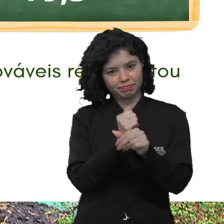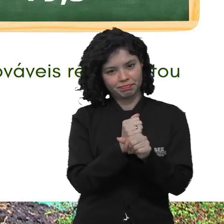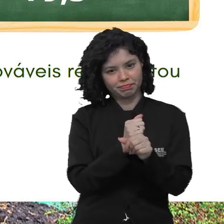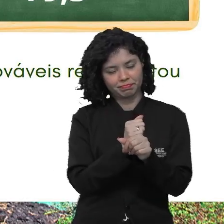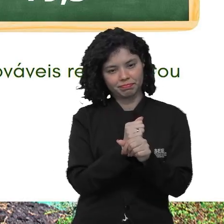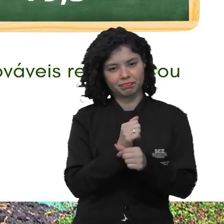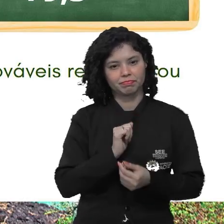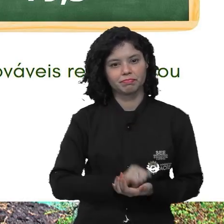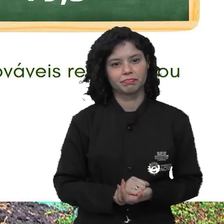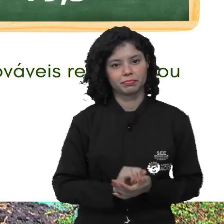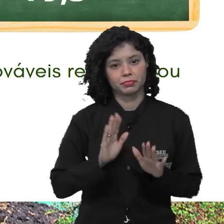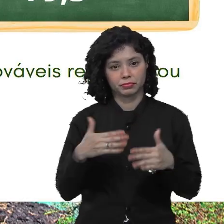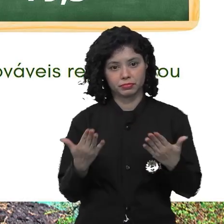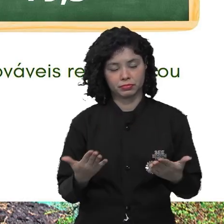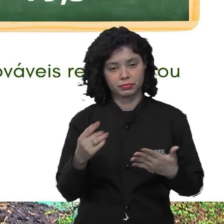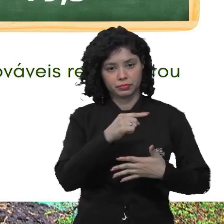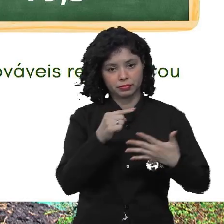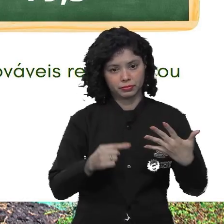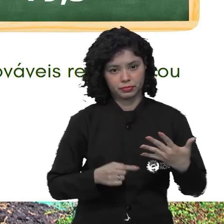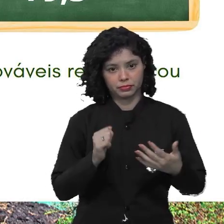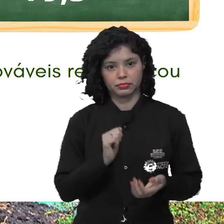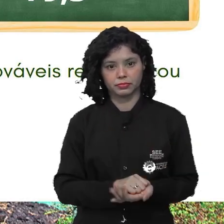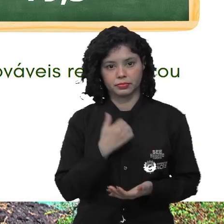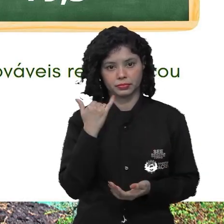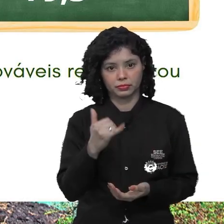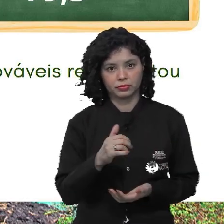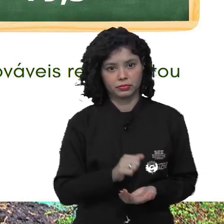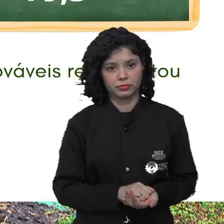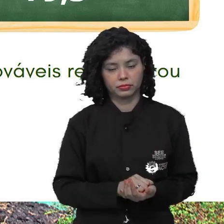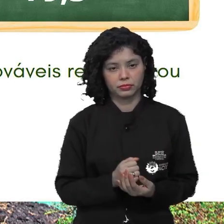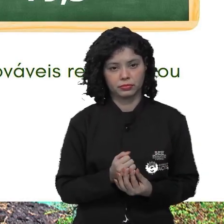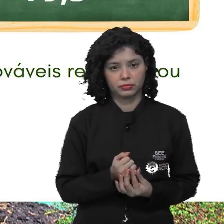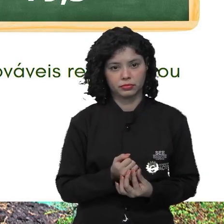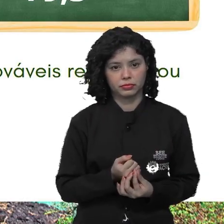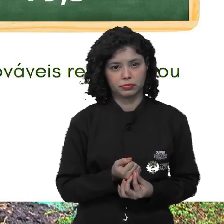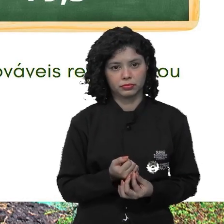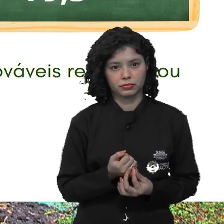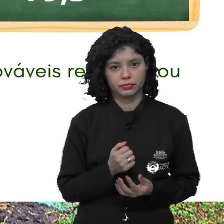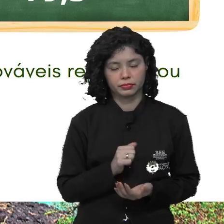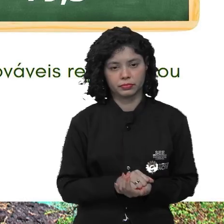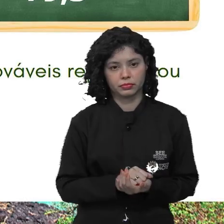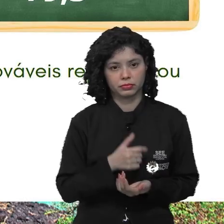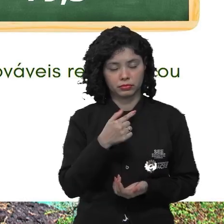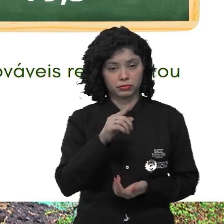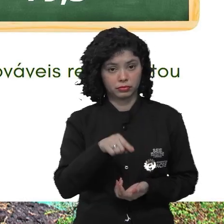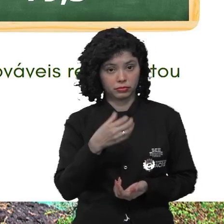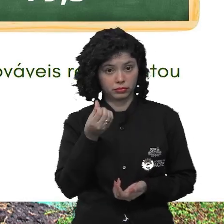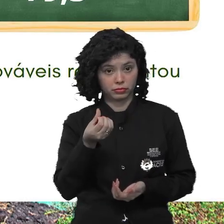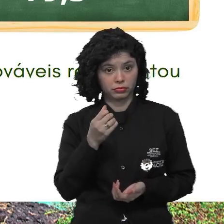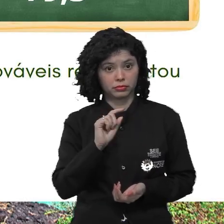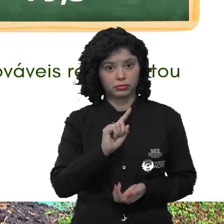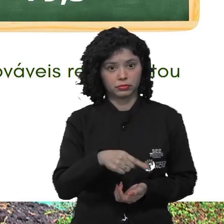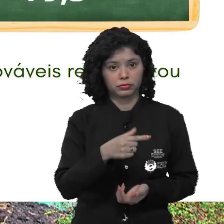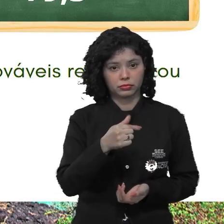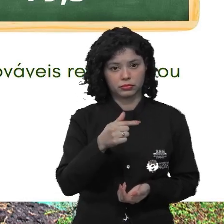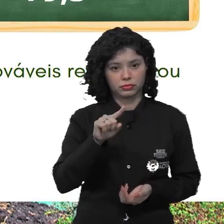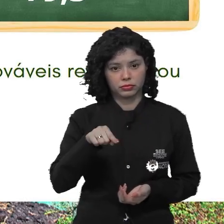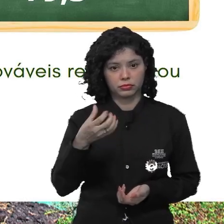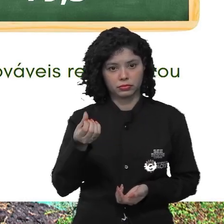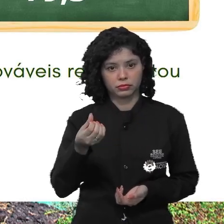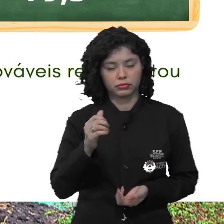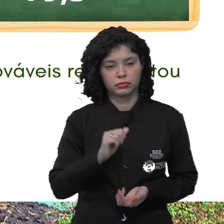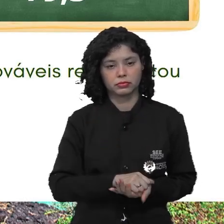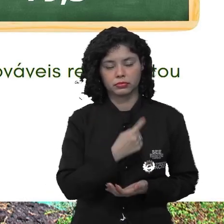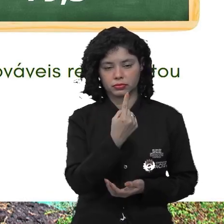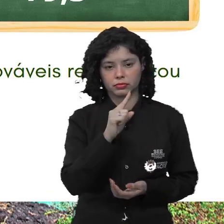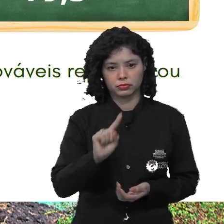aqui quais são esses tipos de energia. Então, aqui a hidráulica, 70,6%, biomassa